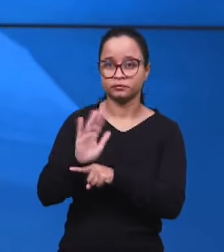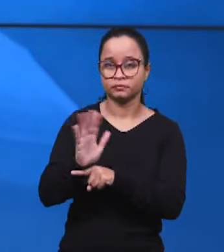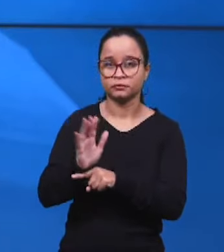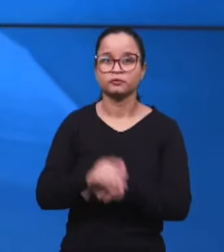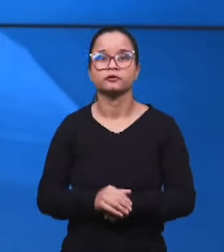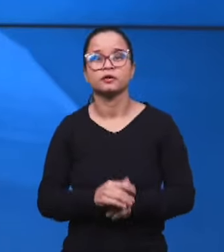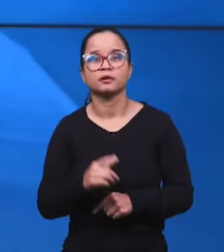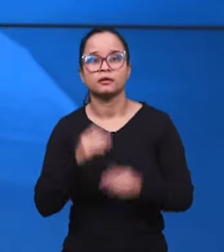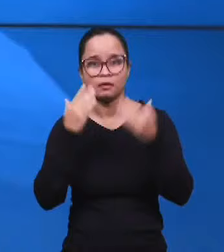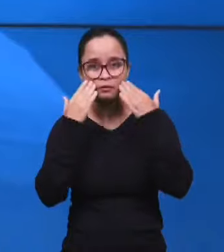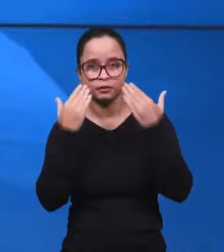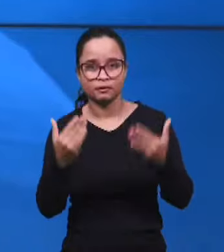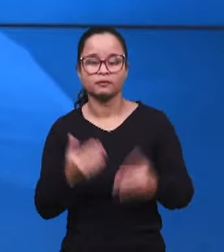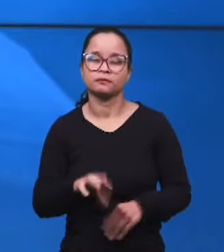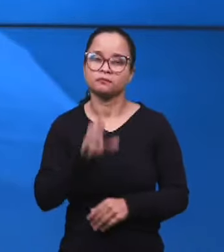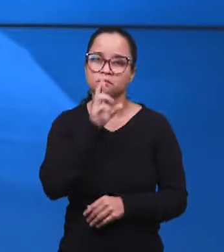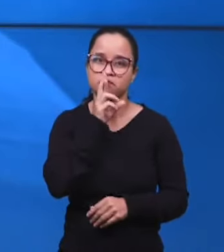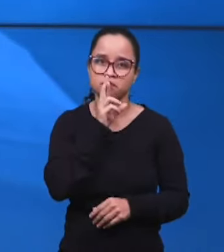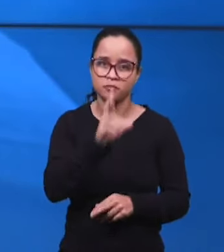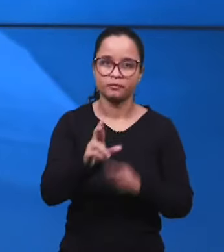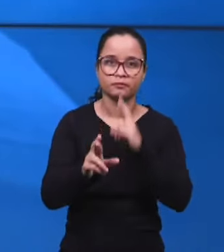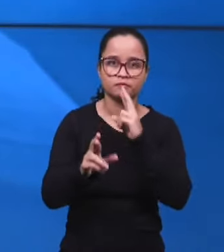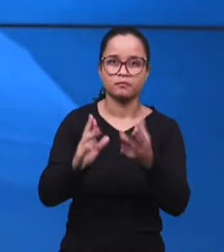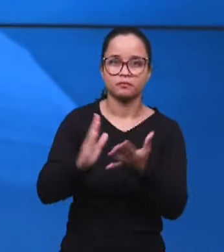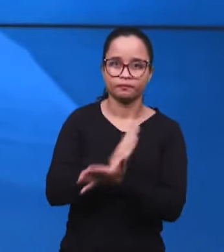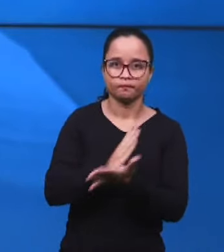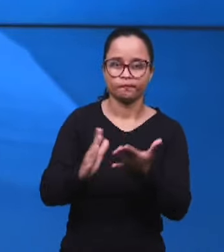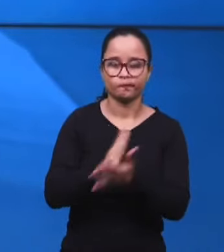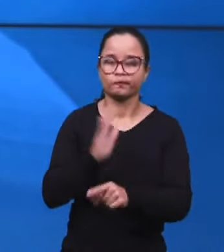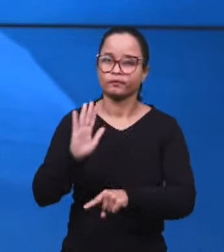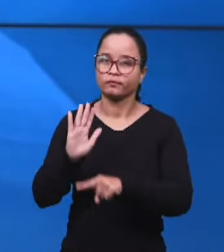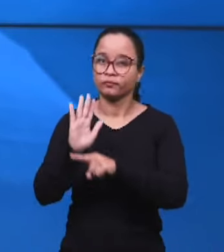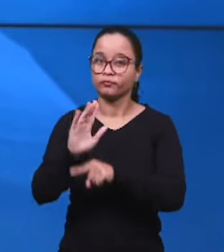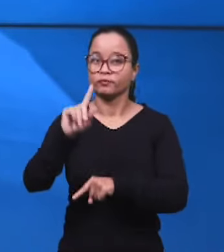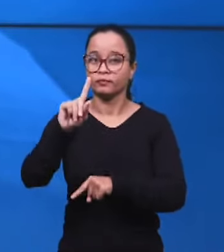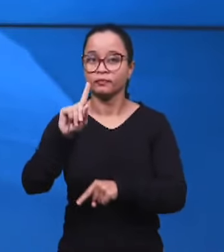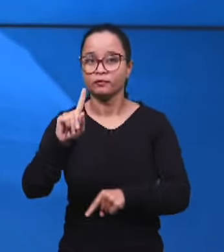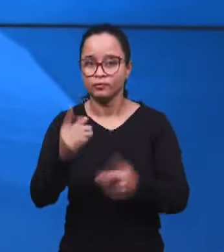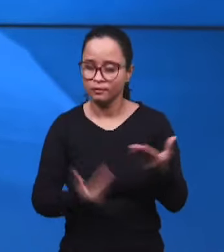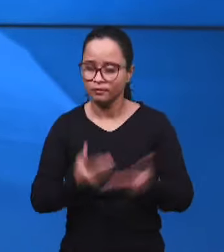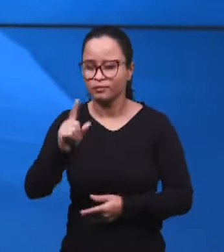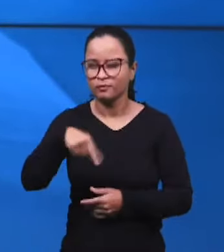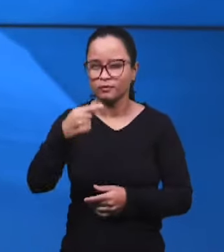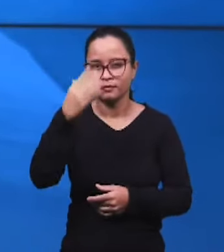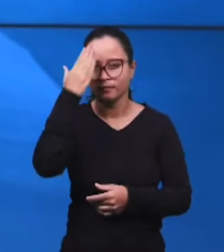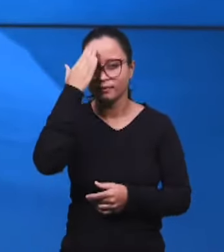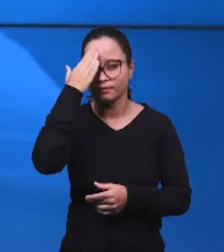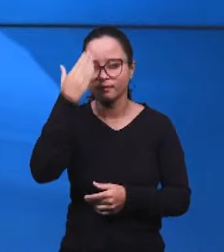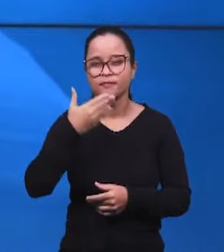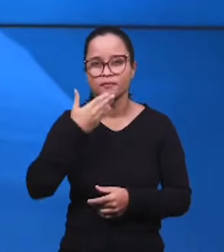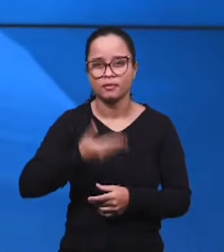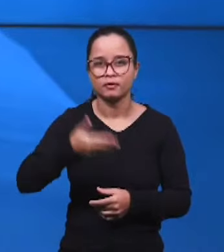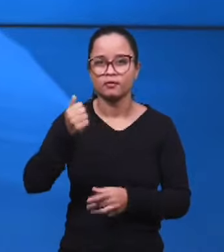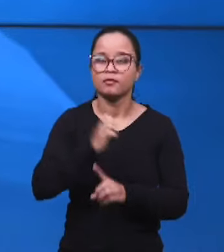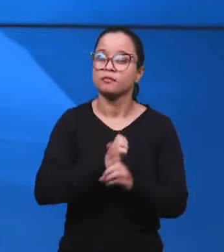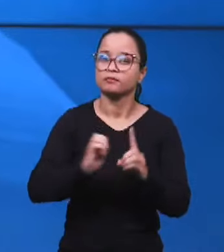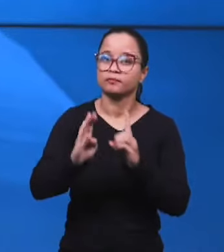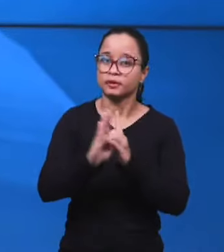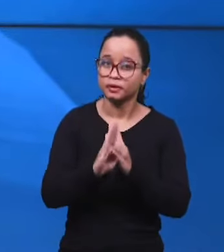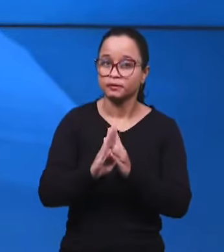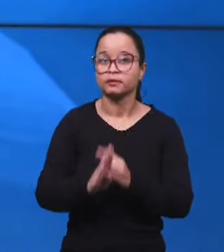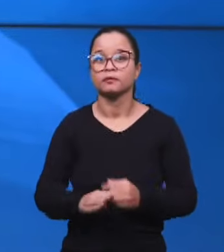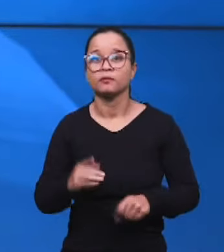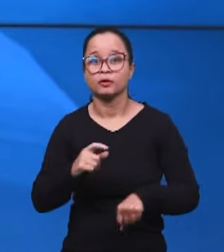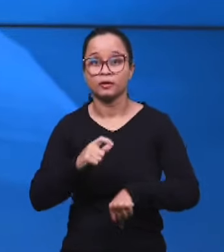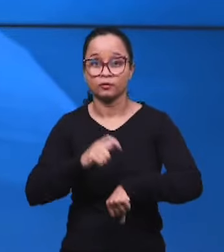ali apresentam algumas respostas que ajudam os irmãos a daqui a pouco entenderem melhor a Escola Bíblica Dominical, quando às